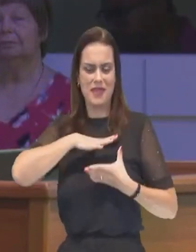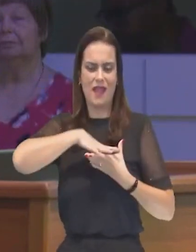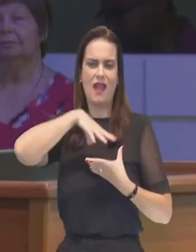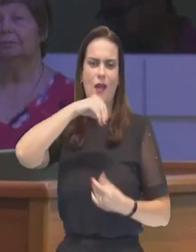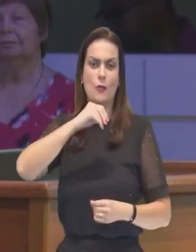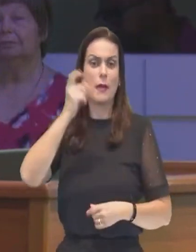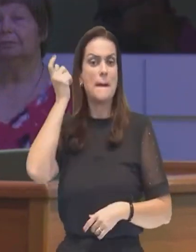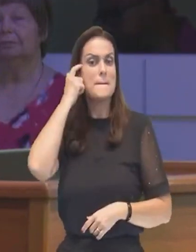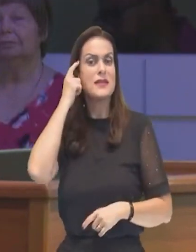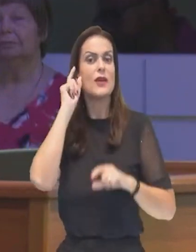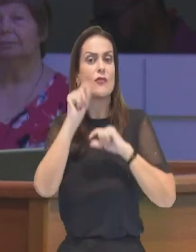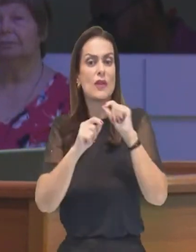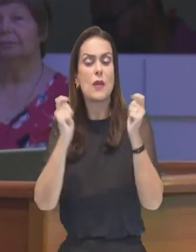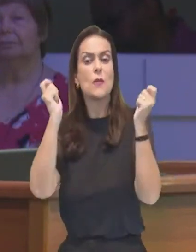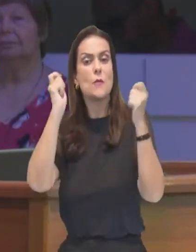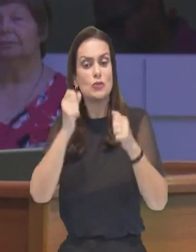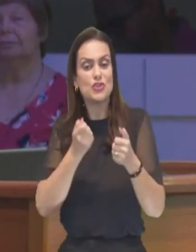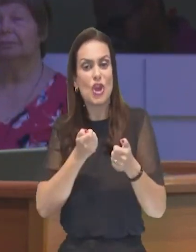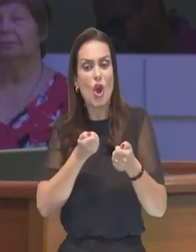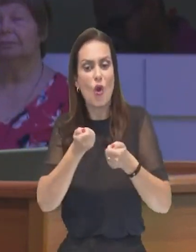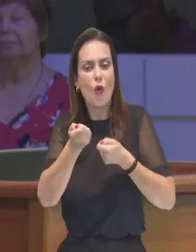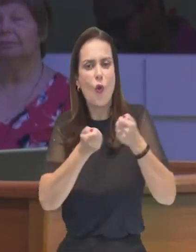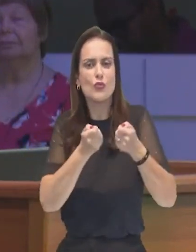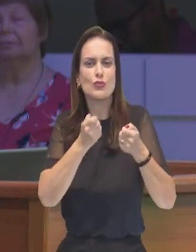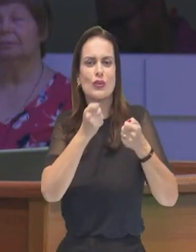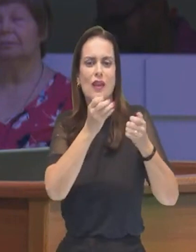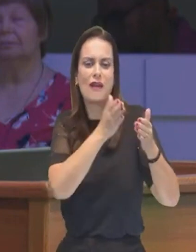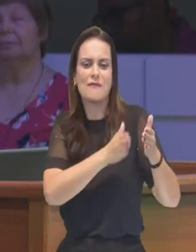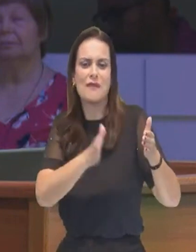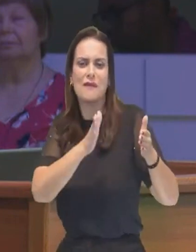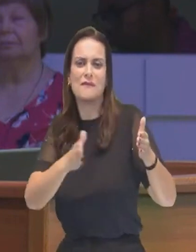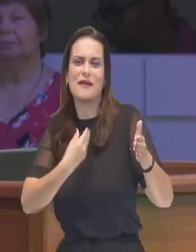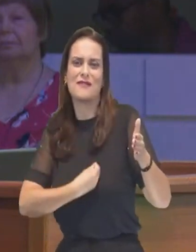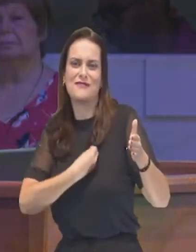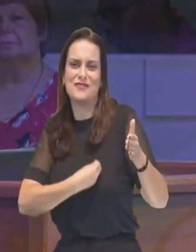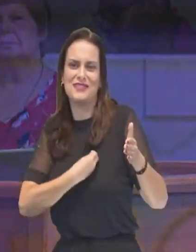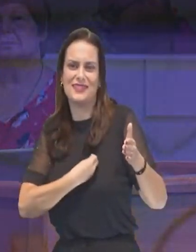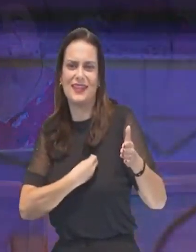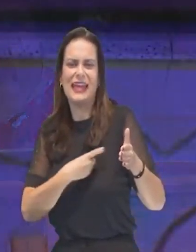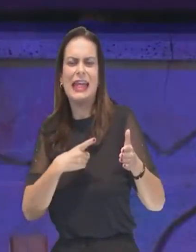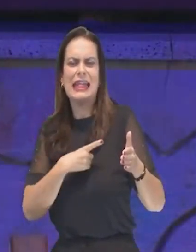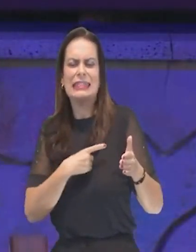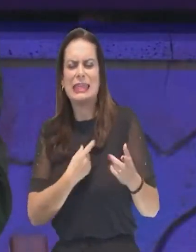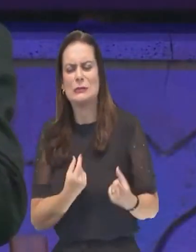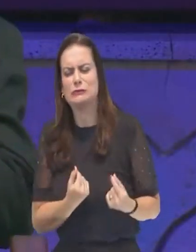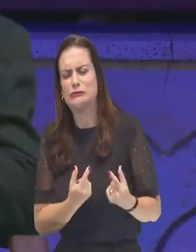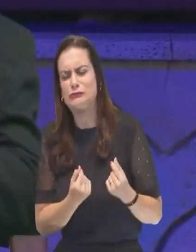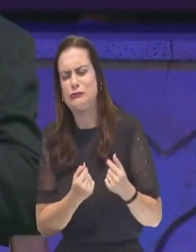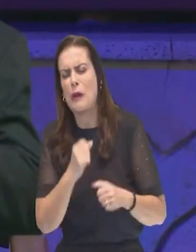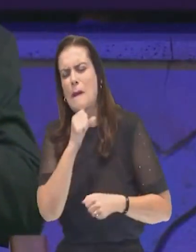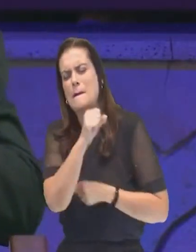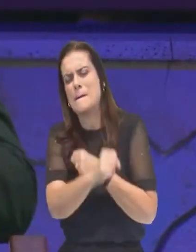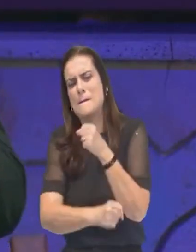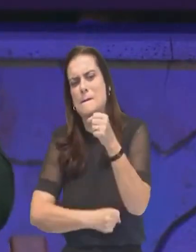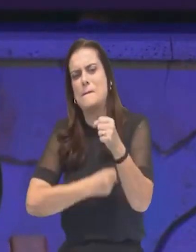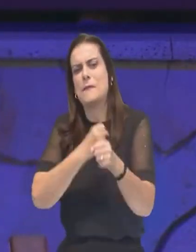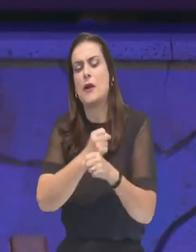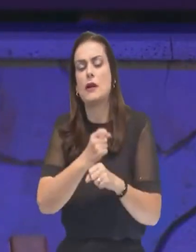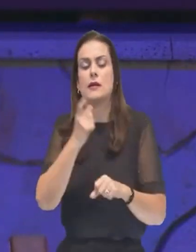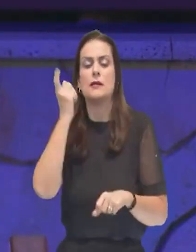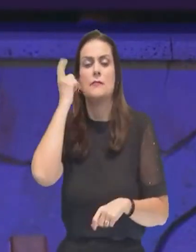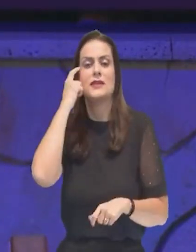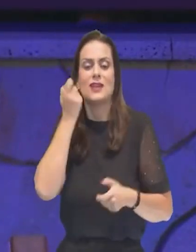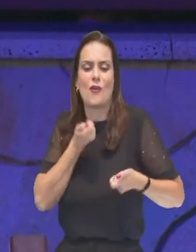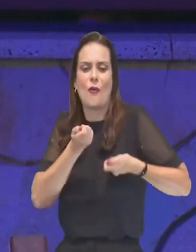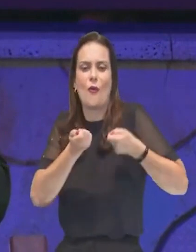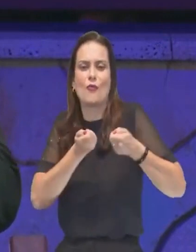que poderia ou que podia controlar os dias da sua vida. Eu tenho bens para muitos anos. Ele achava que ele tinha o controle da sua vida